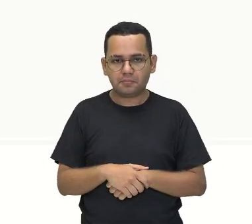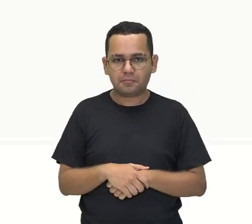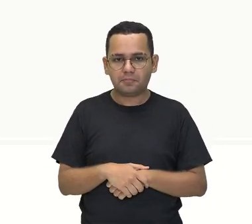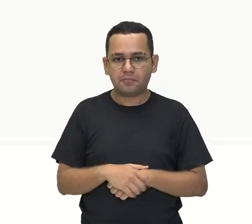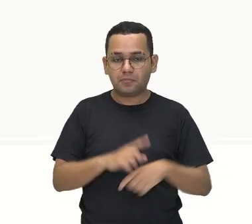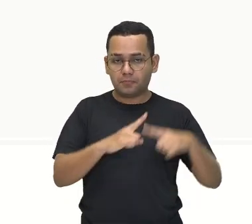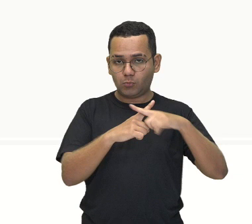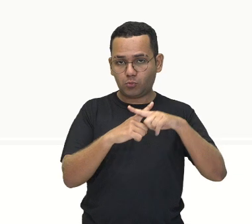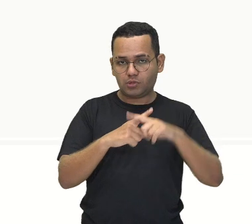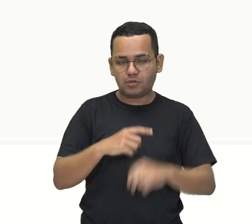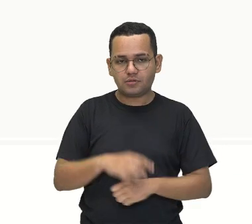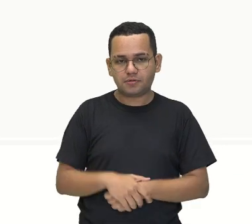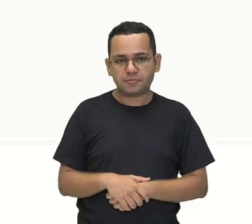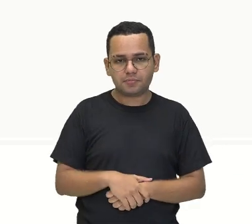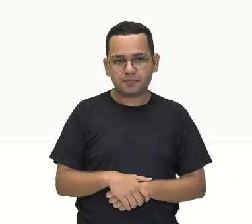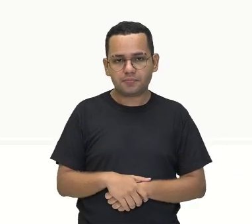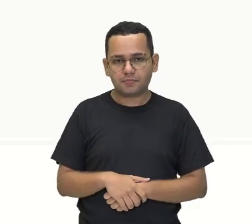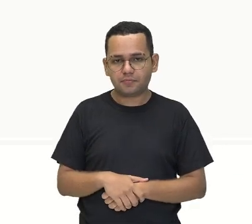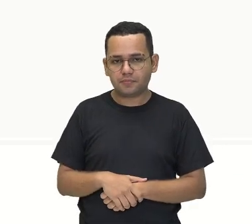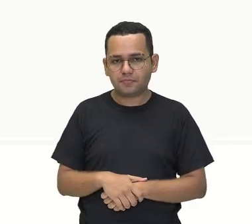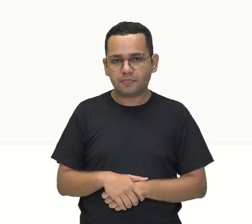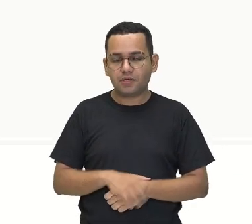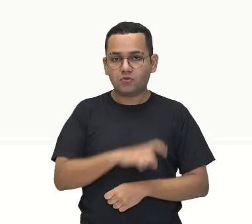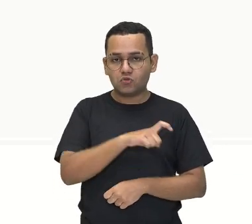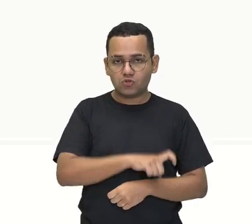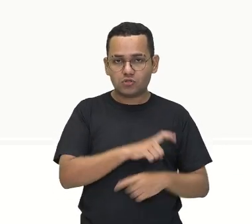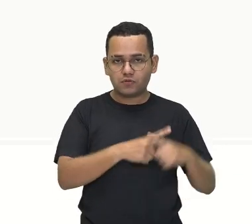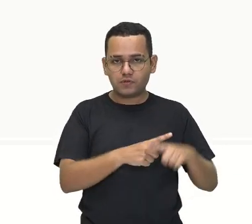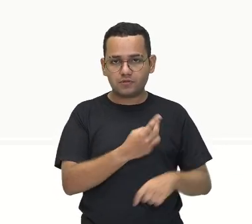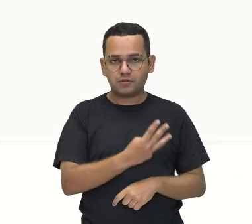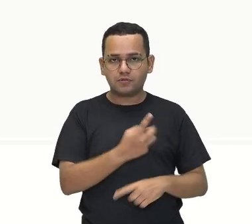então x vezes 3 vezes 1, isso vai dar